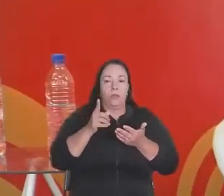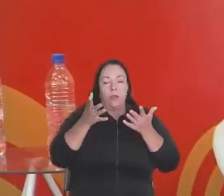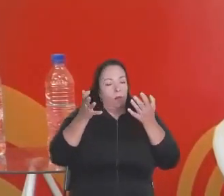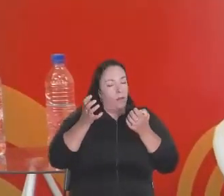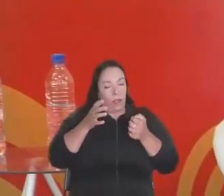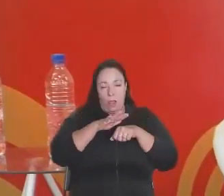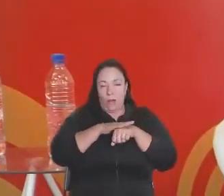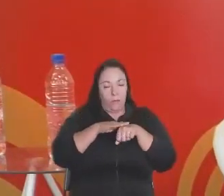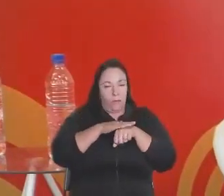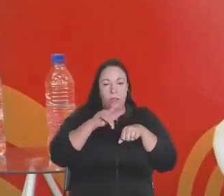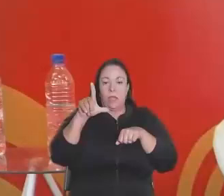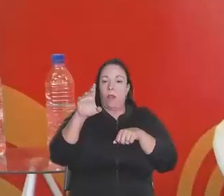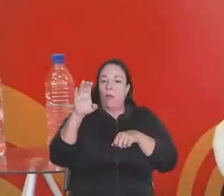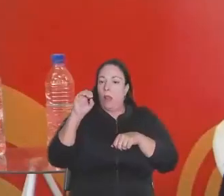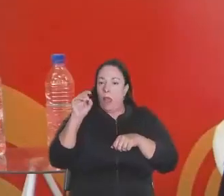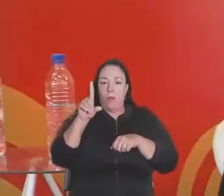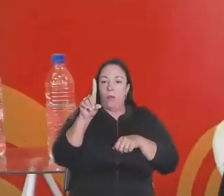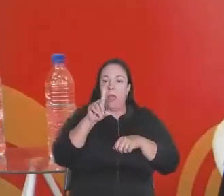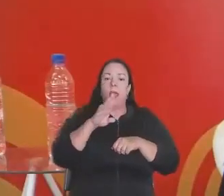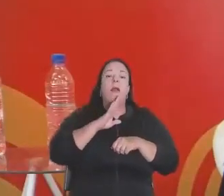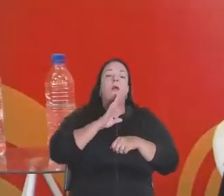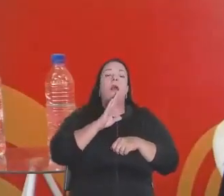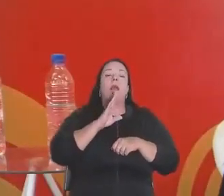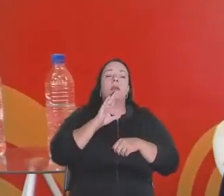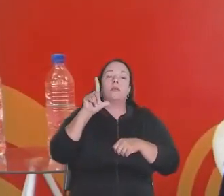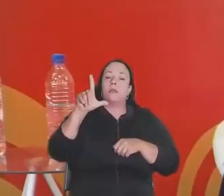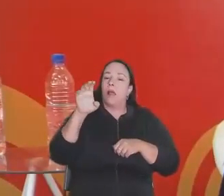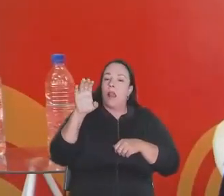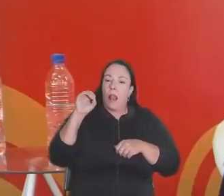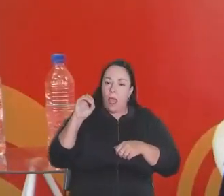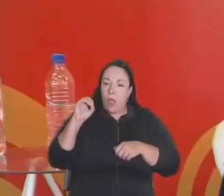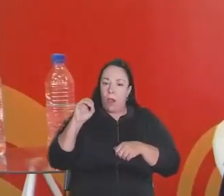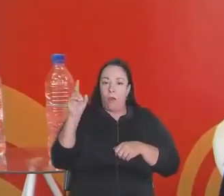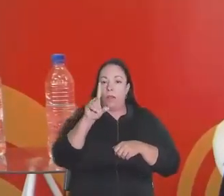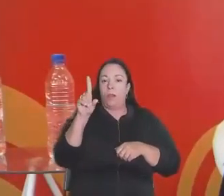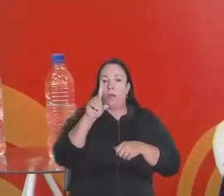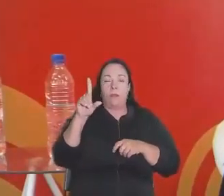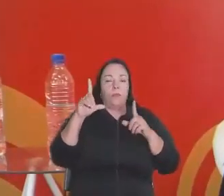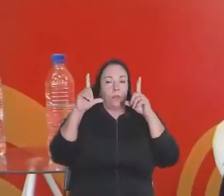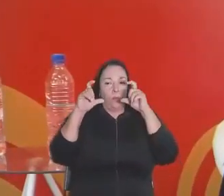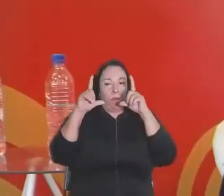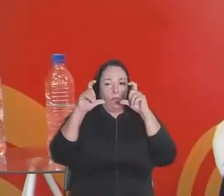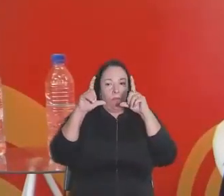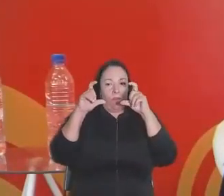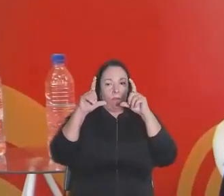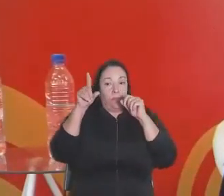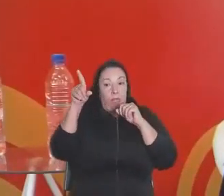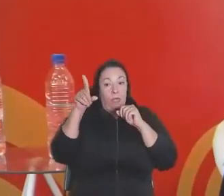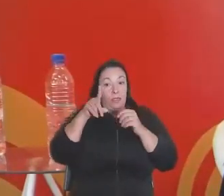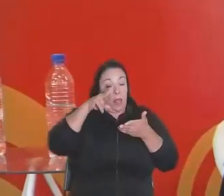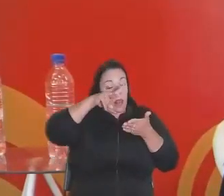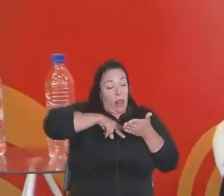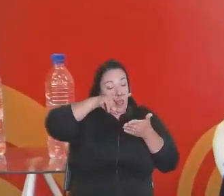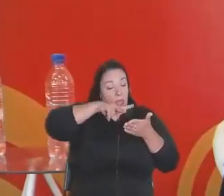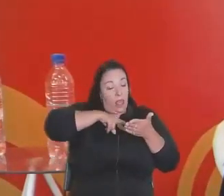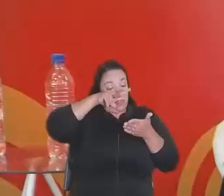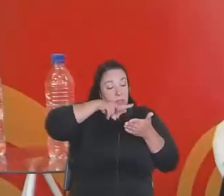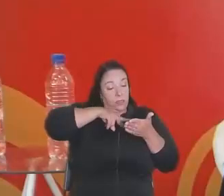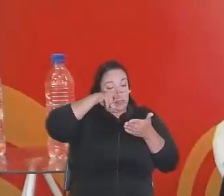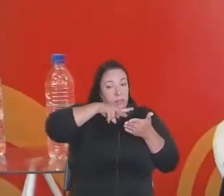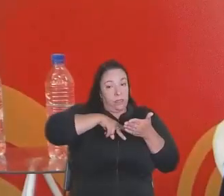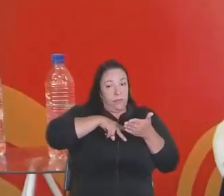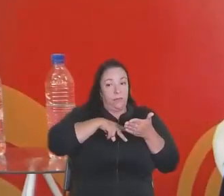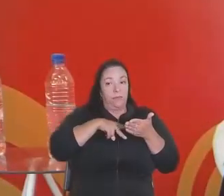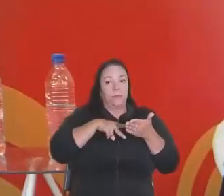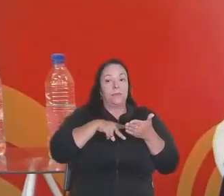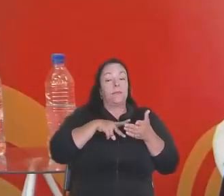Léo, não quero, nesse momento, conhecer o Léo, não quero mostrar nenhuma foto para ele, porque eu gostaria que ele lesse